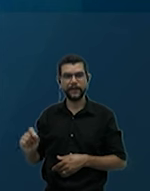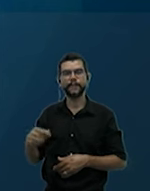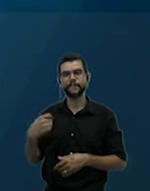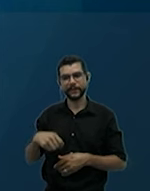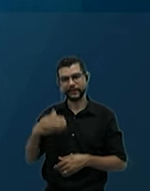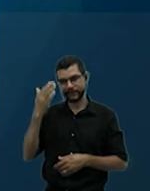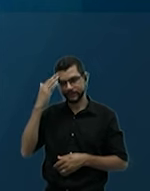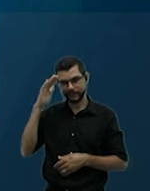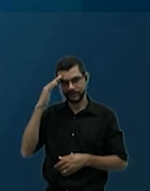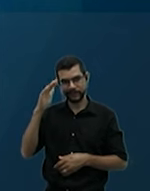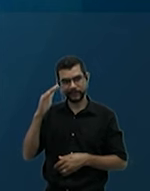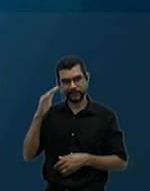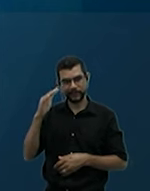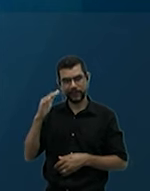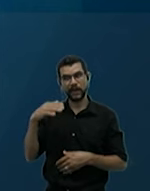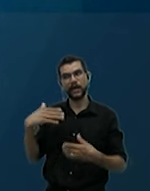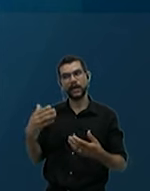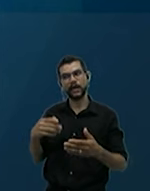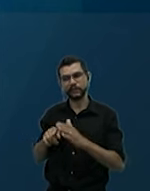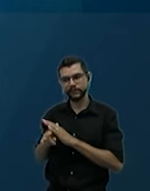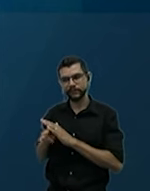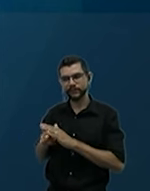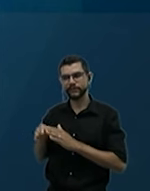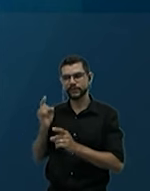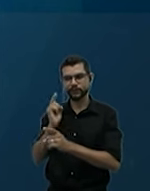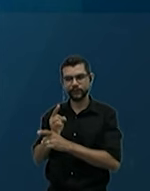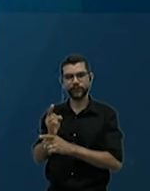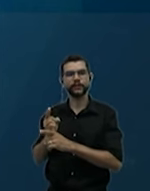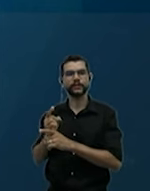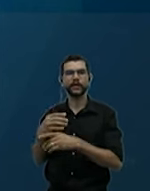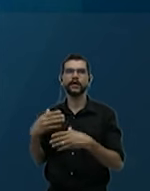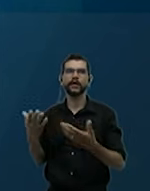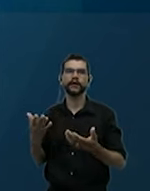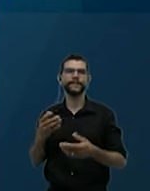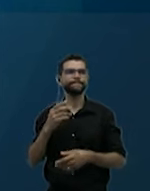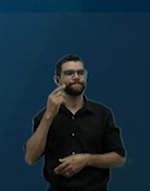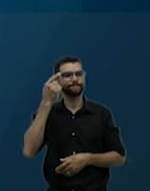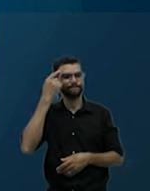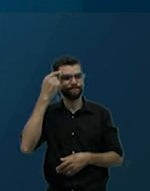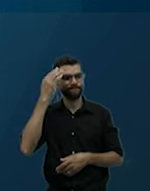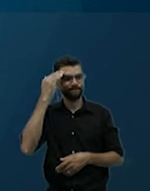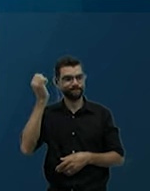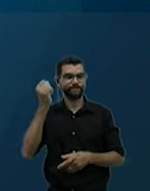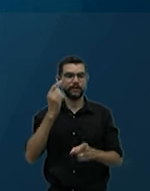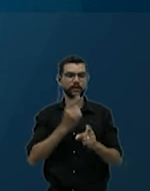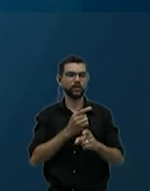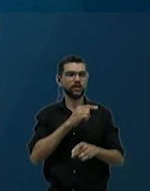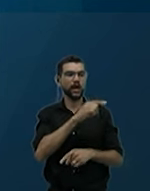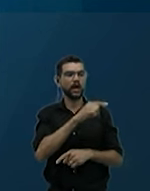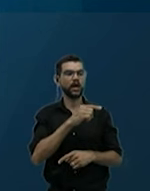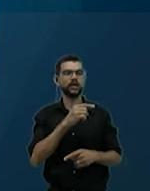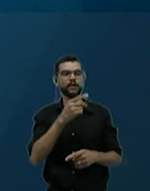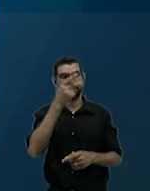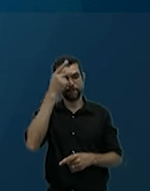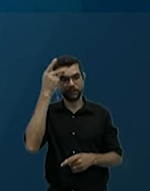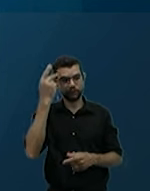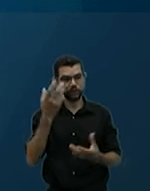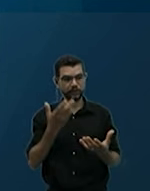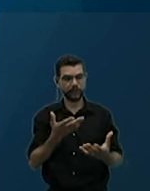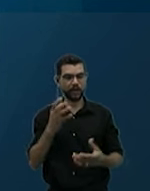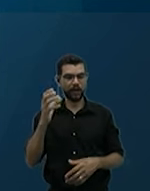de má-fé do beneficiário. Se há má-fé, excelências, ela está dentro